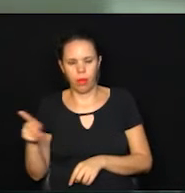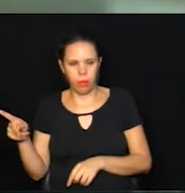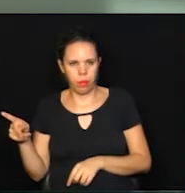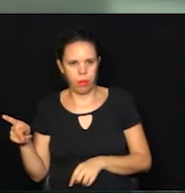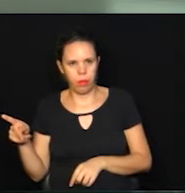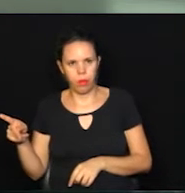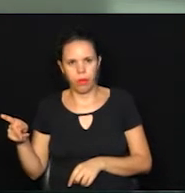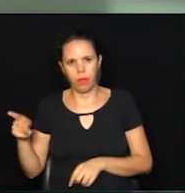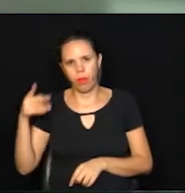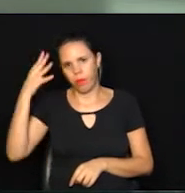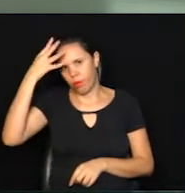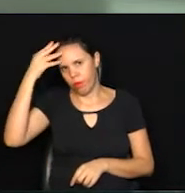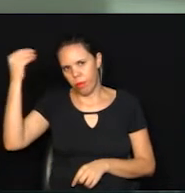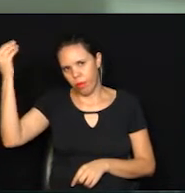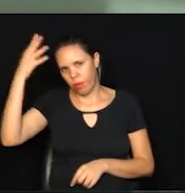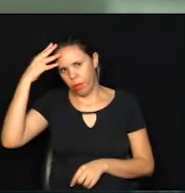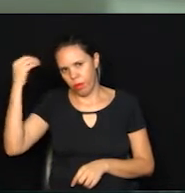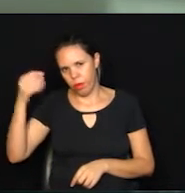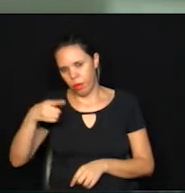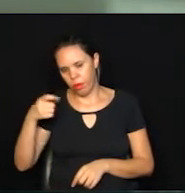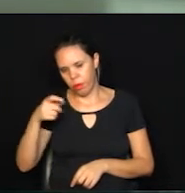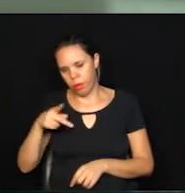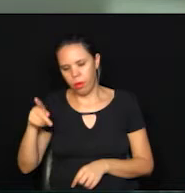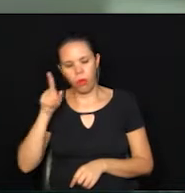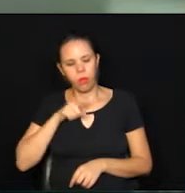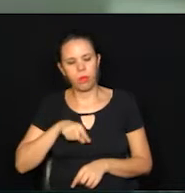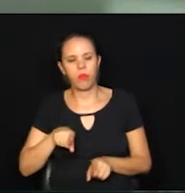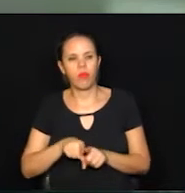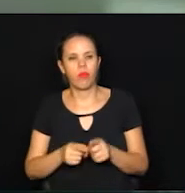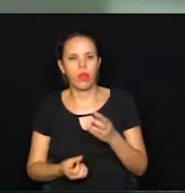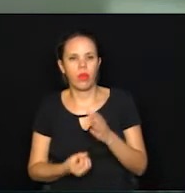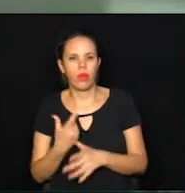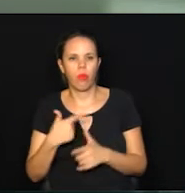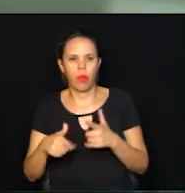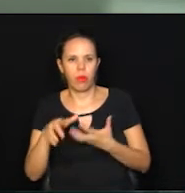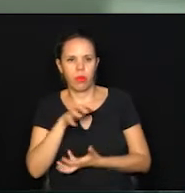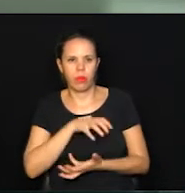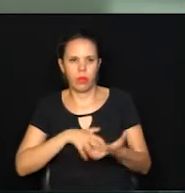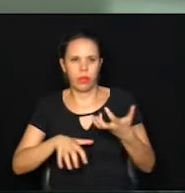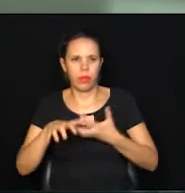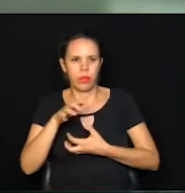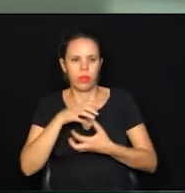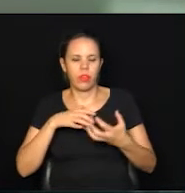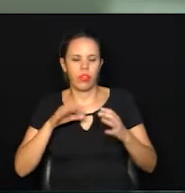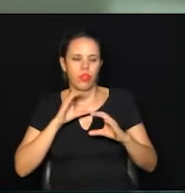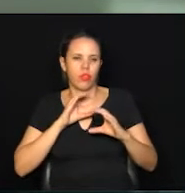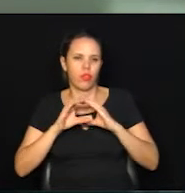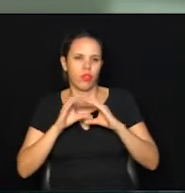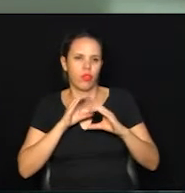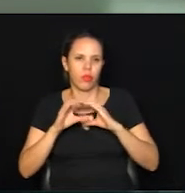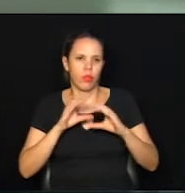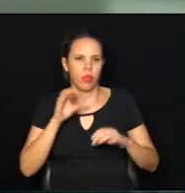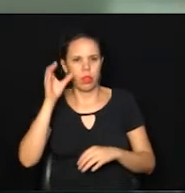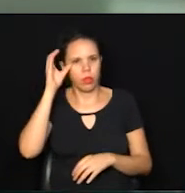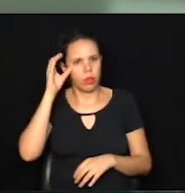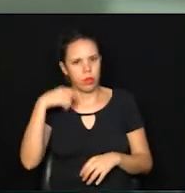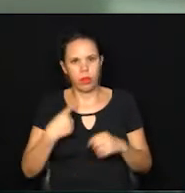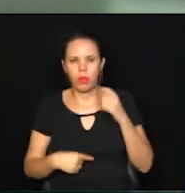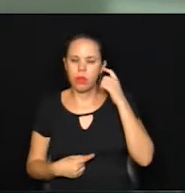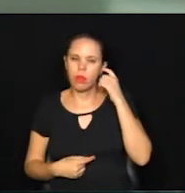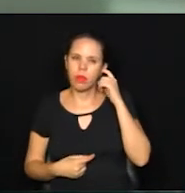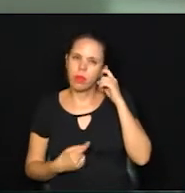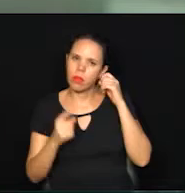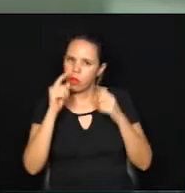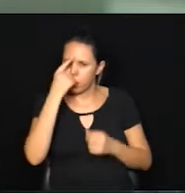Trump, o que criou ruídos nas relações com a China. Com a Índia